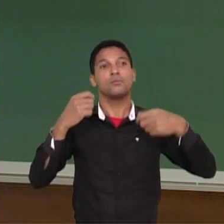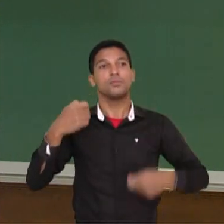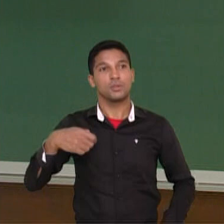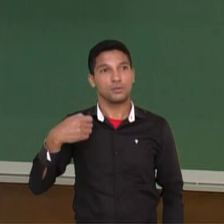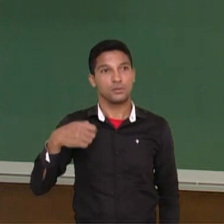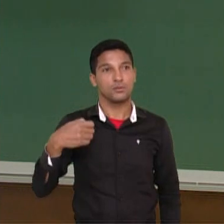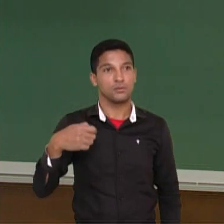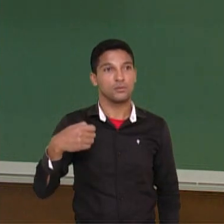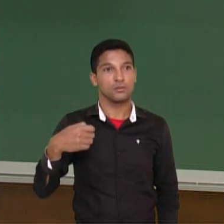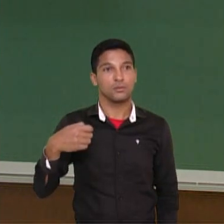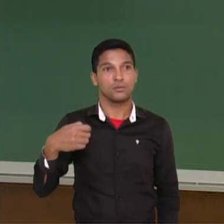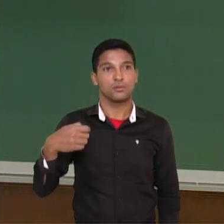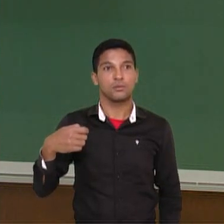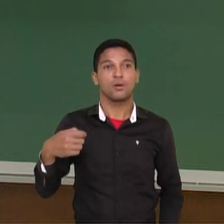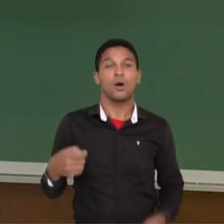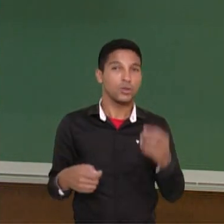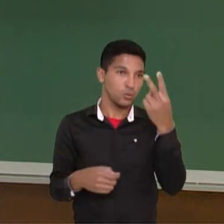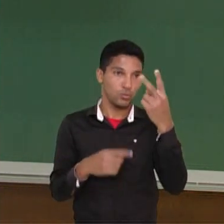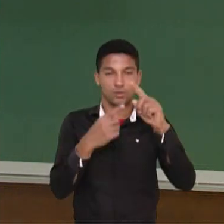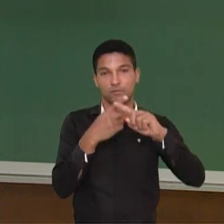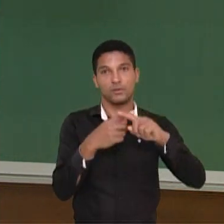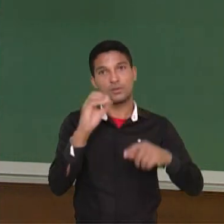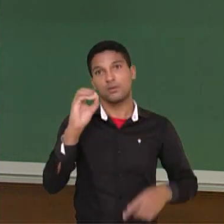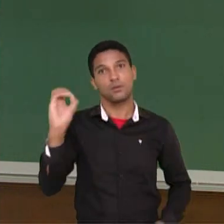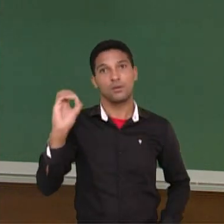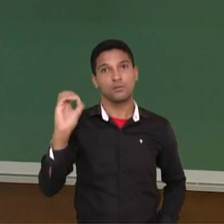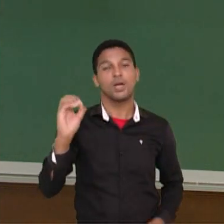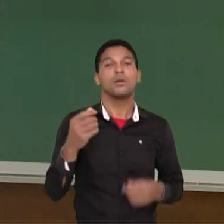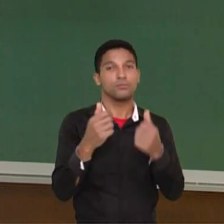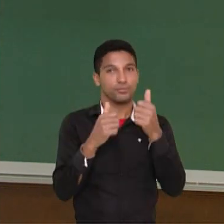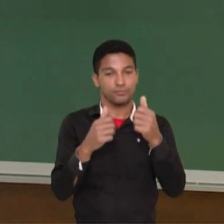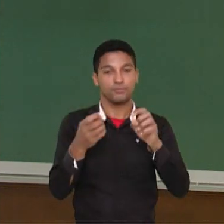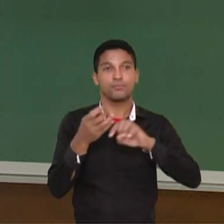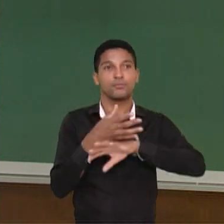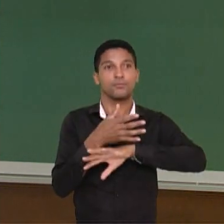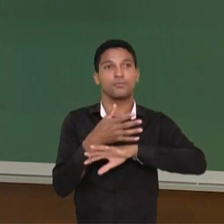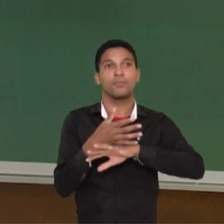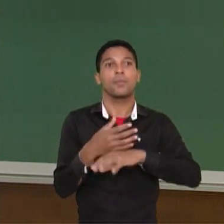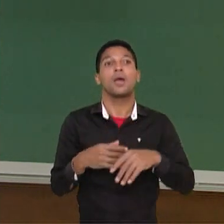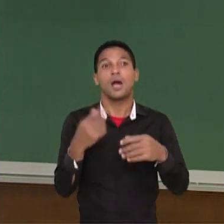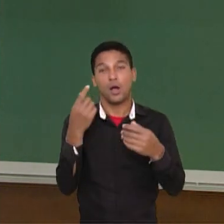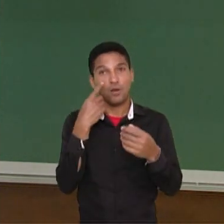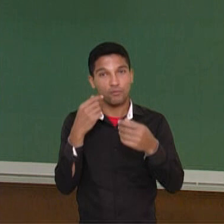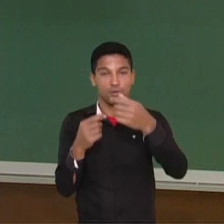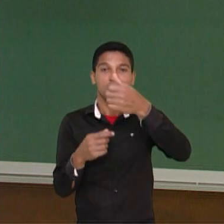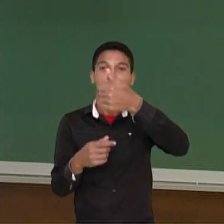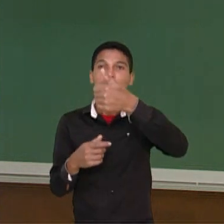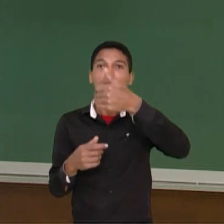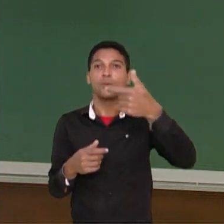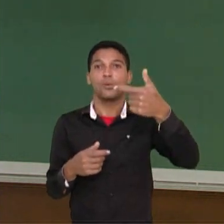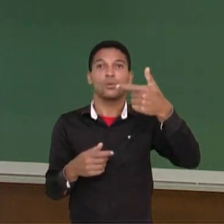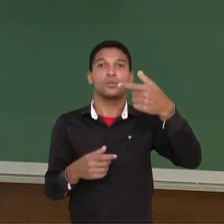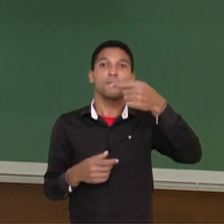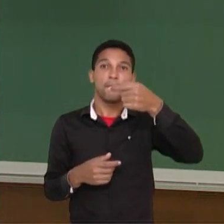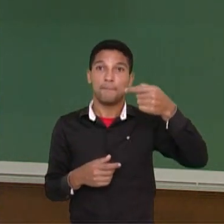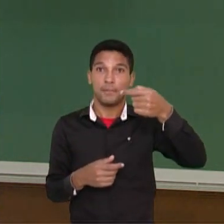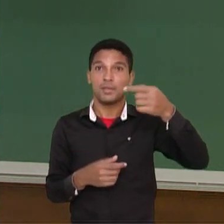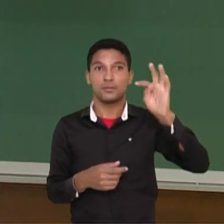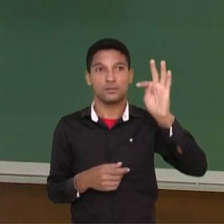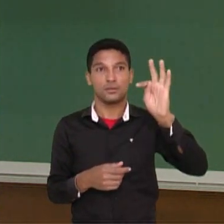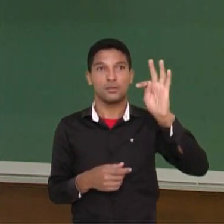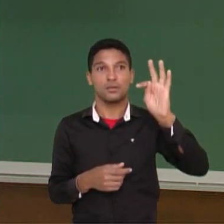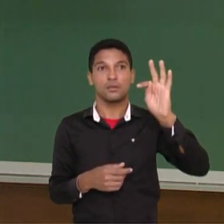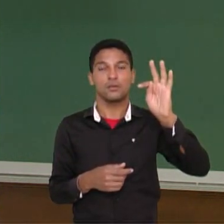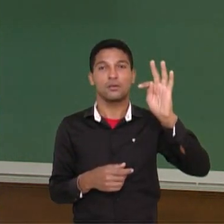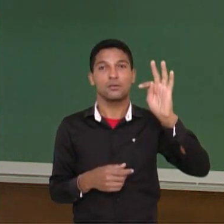Se o t for zero, 2 vezes zero dá zero. Fechou. Agora aqui, né? 12 menos t dá zero. Bom, 12 menos quem que dá zero? É 12